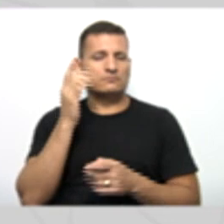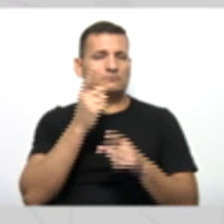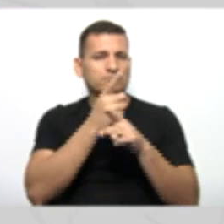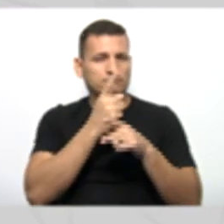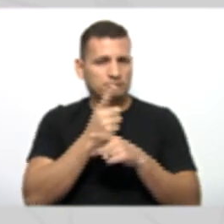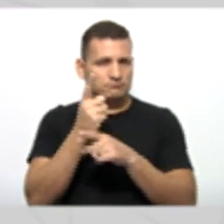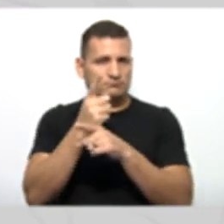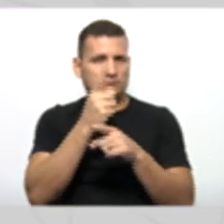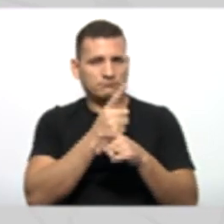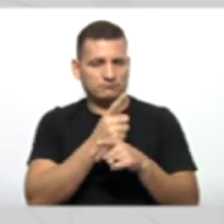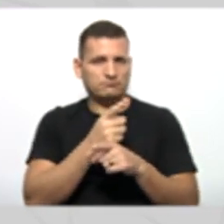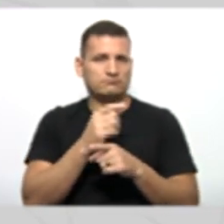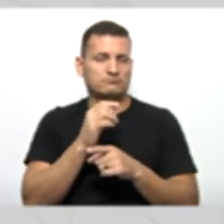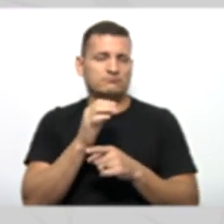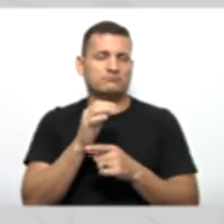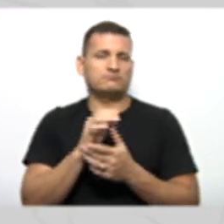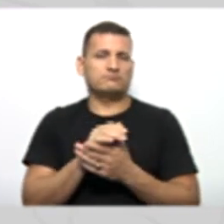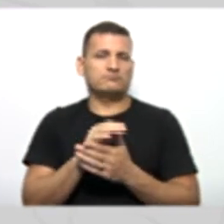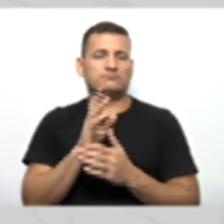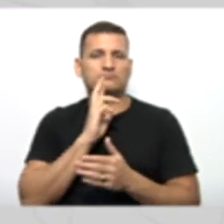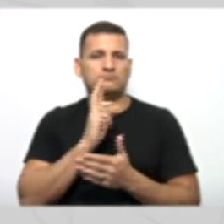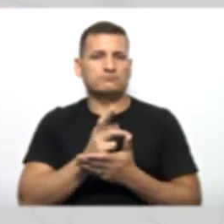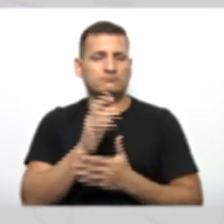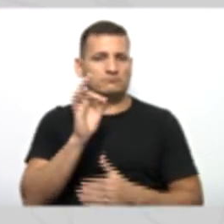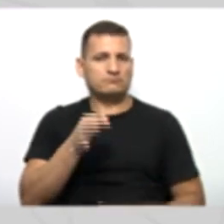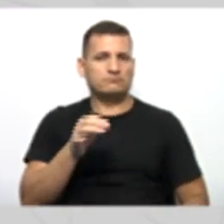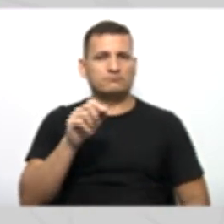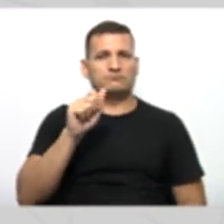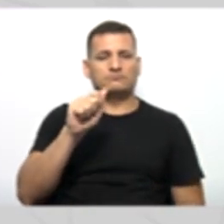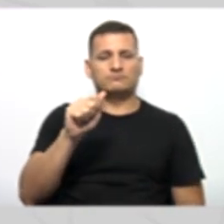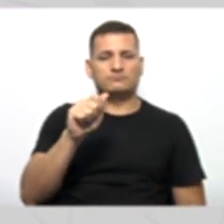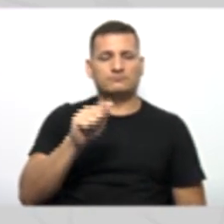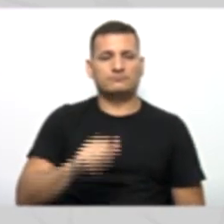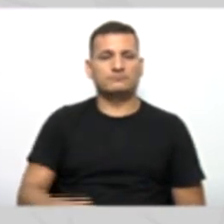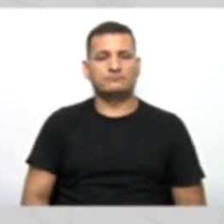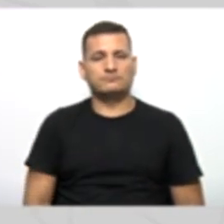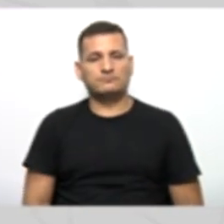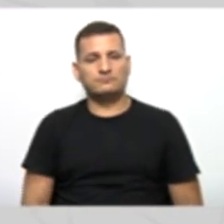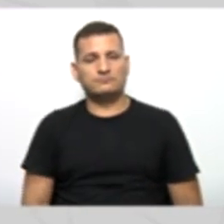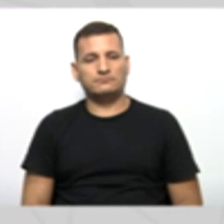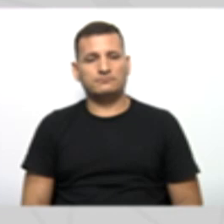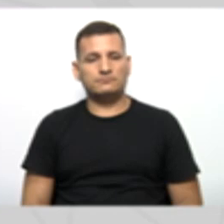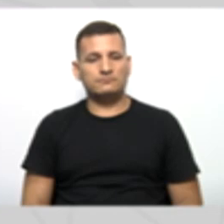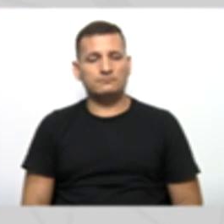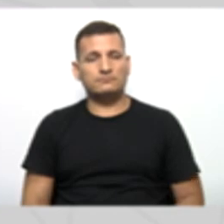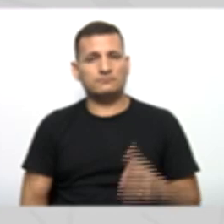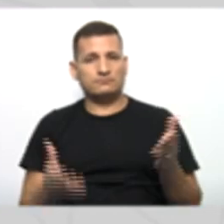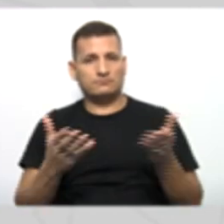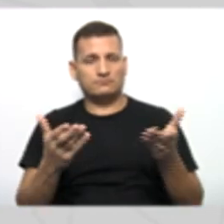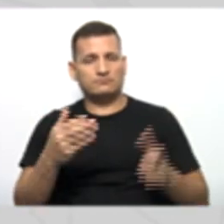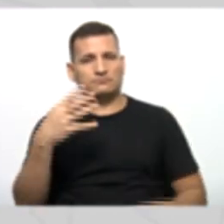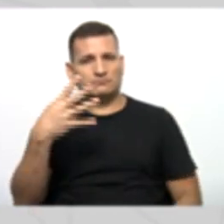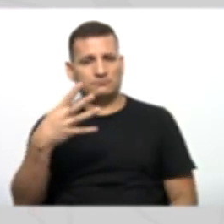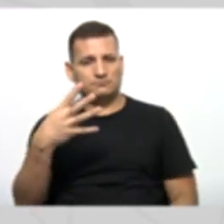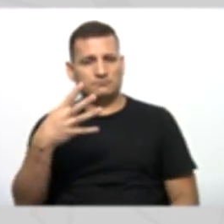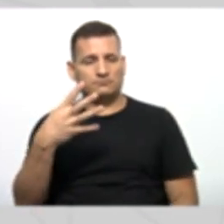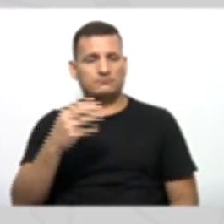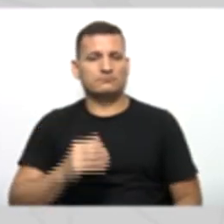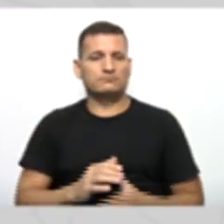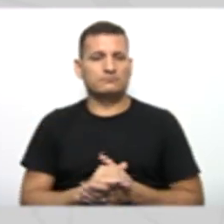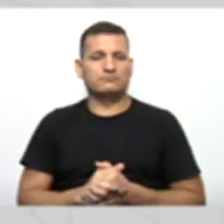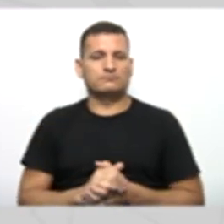daqui. Então a resposta correta é a letra A mesmo. Agora, gente, ó, vem a questão 4. Por